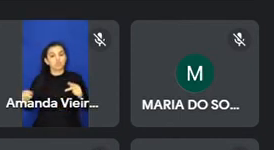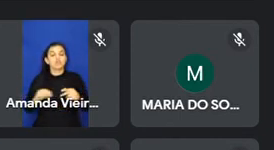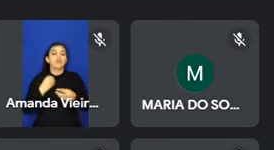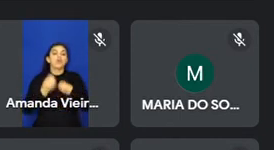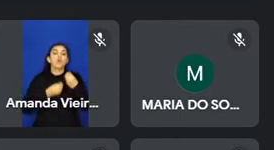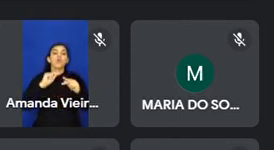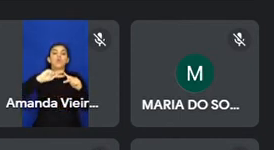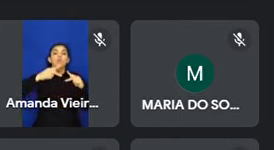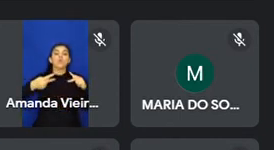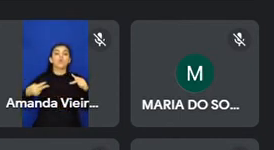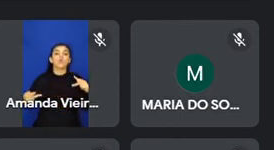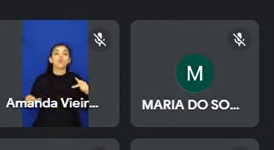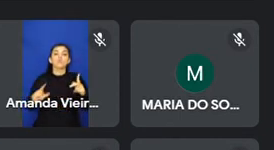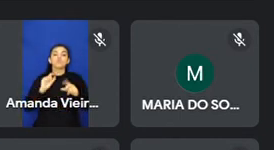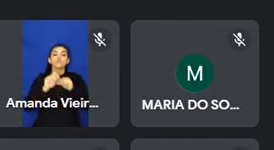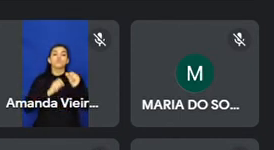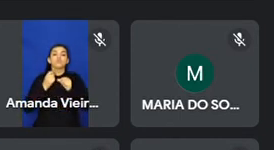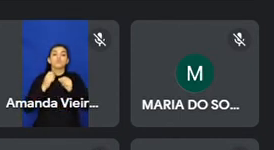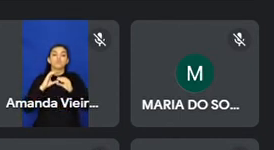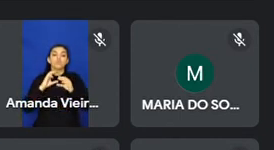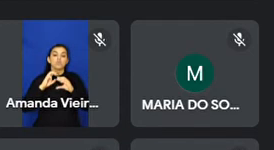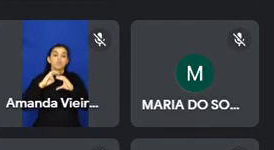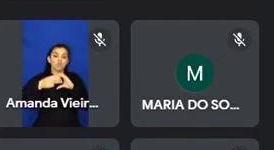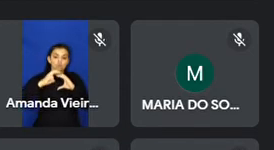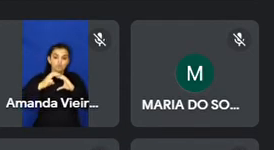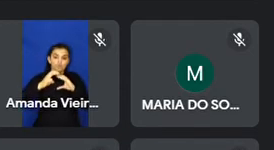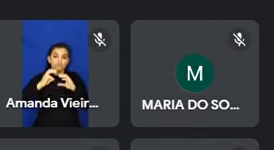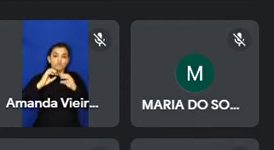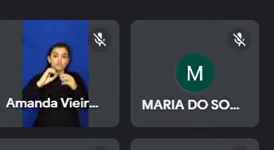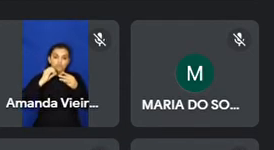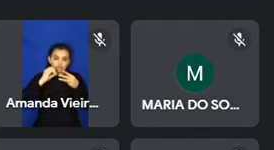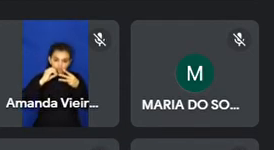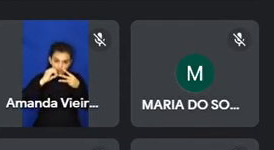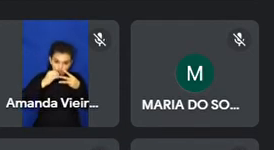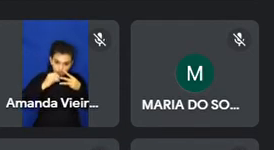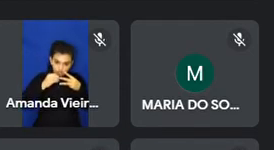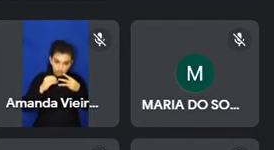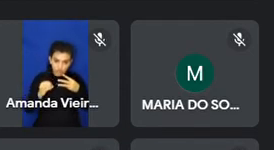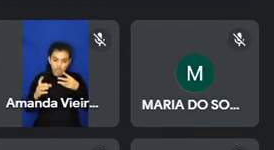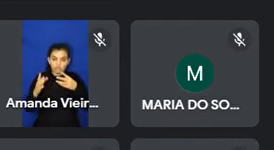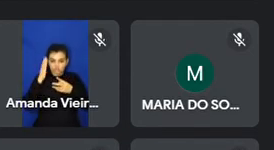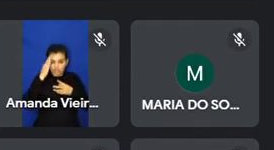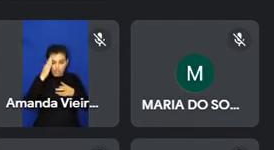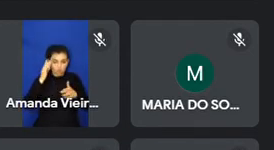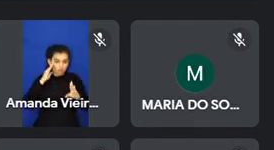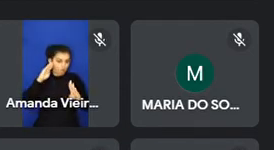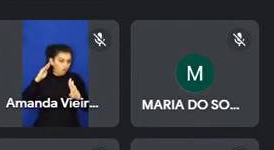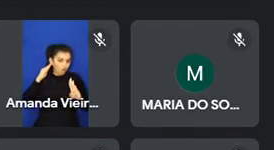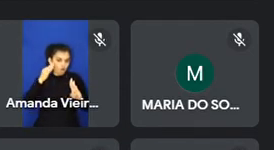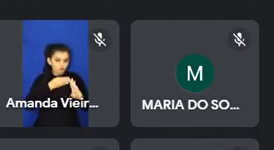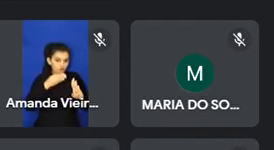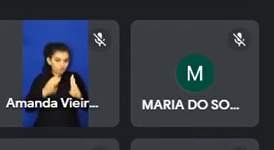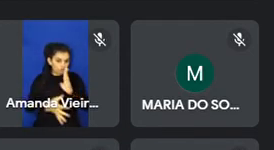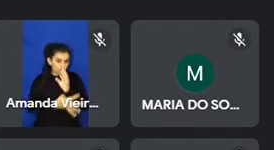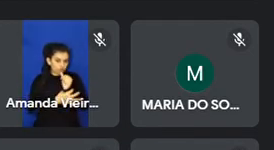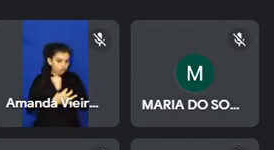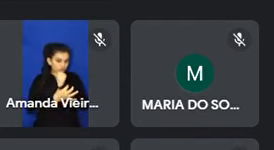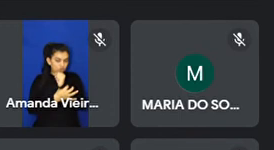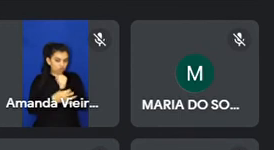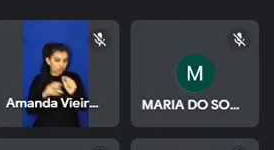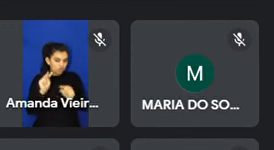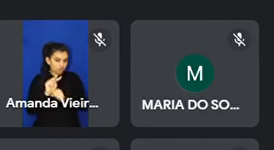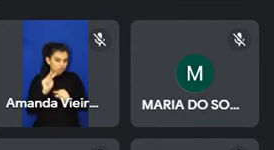faz ele infectar as células. Então, ela quem devia ser o alvo das minhas células de defesa. Mas não vai ser porque ela foi degradada